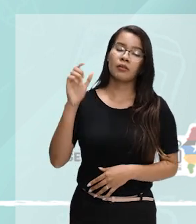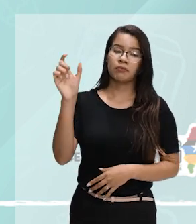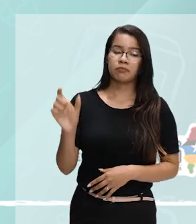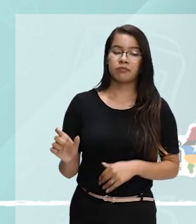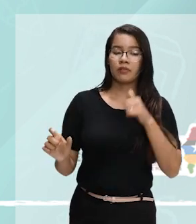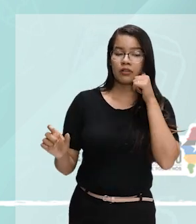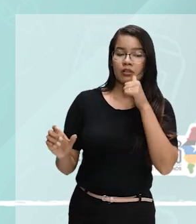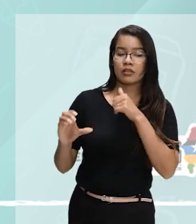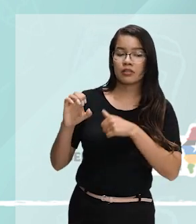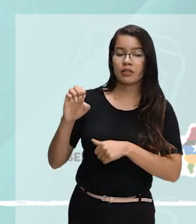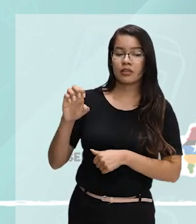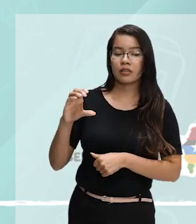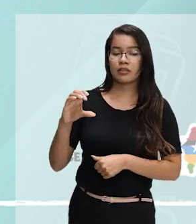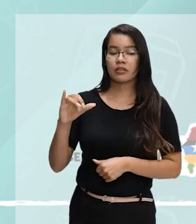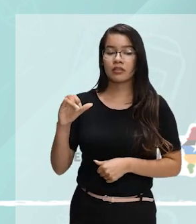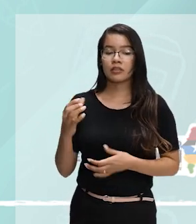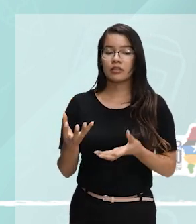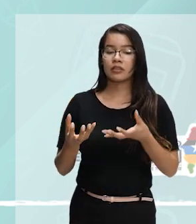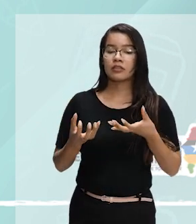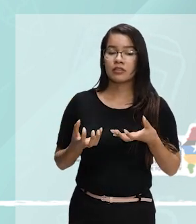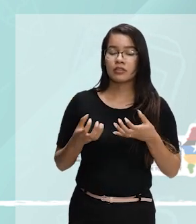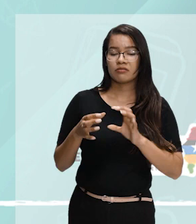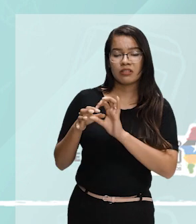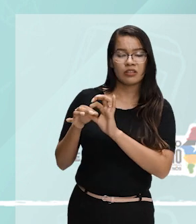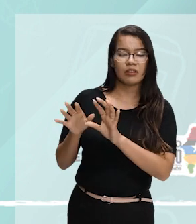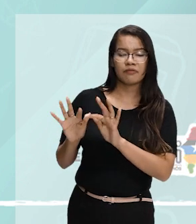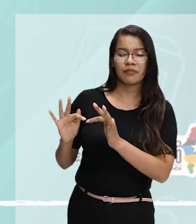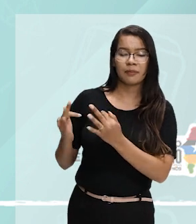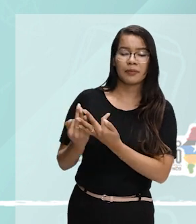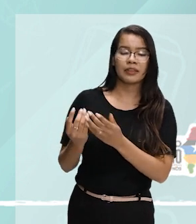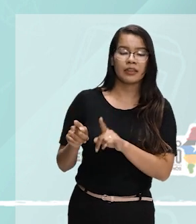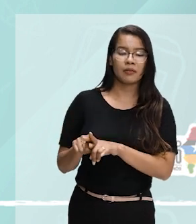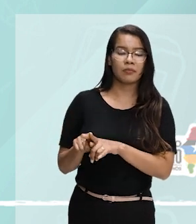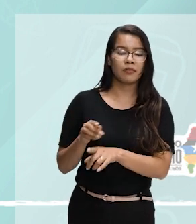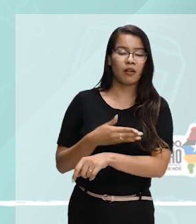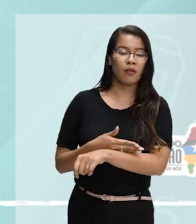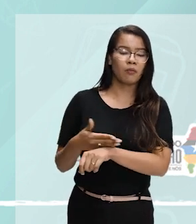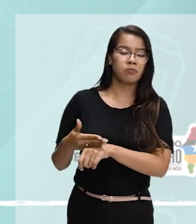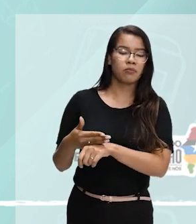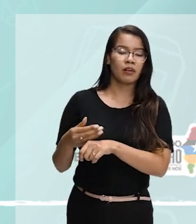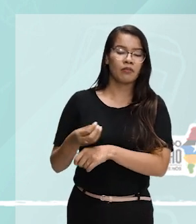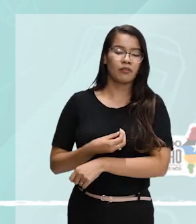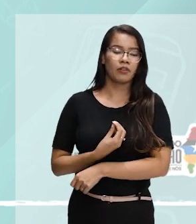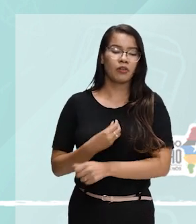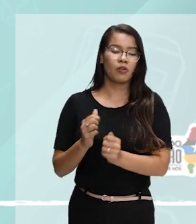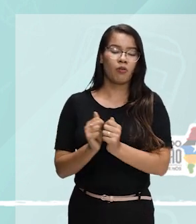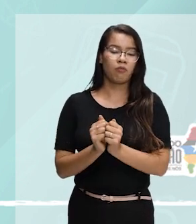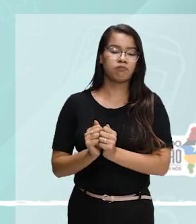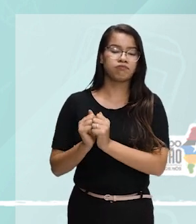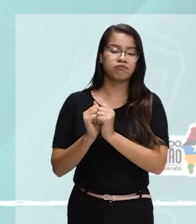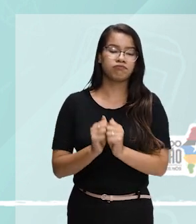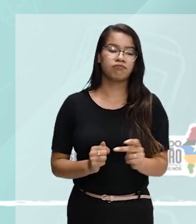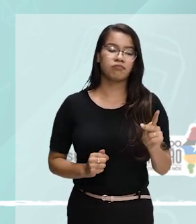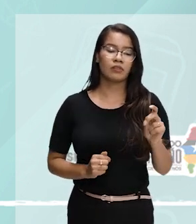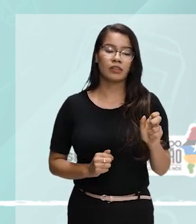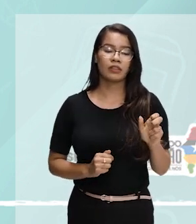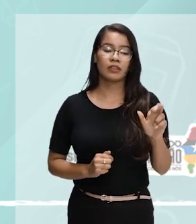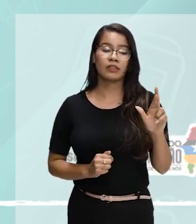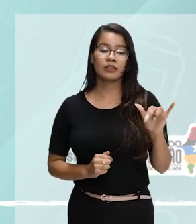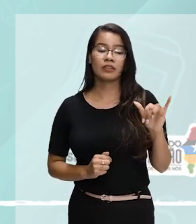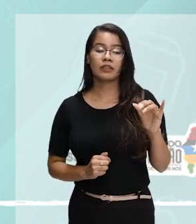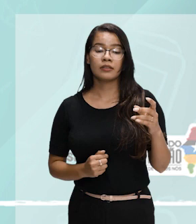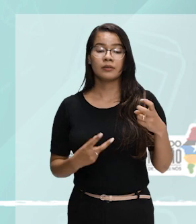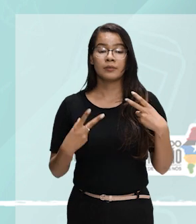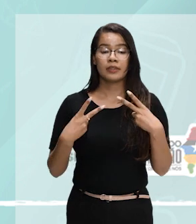seus costumes para viver com Peri, percebe-se que há uma fusão entre as culturas e as etnias, tá?